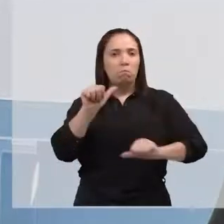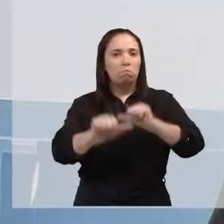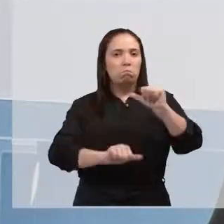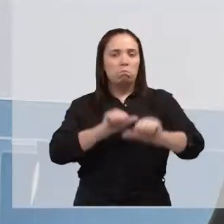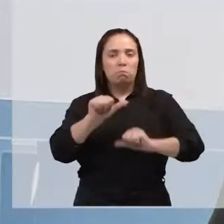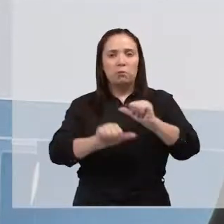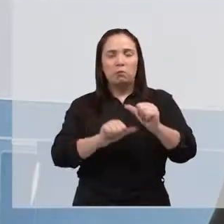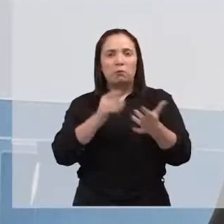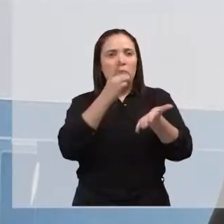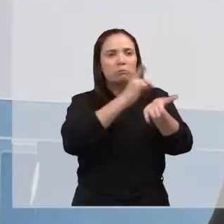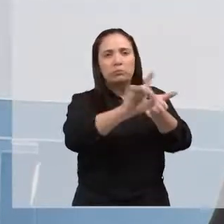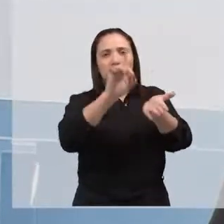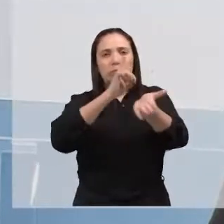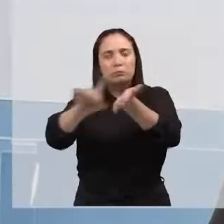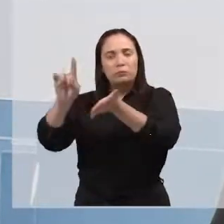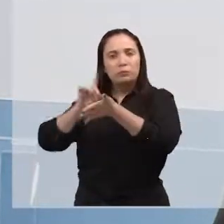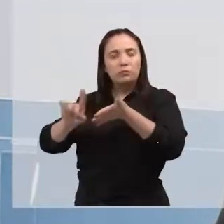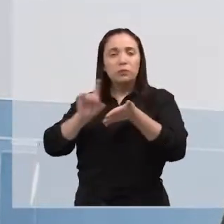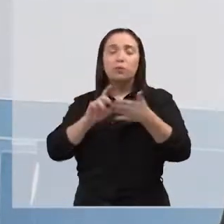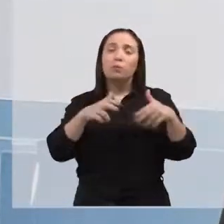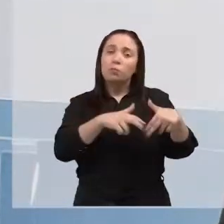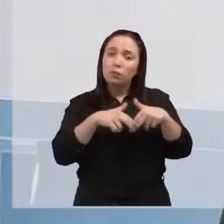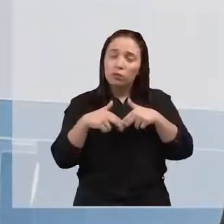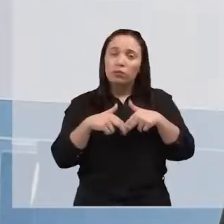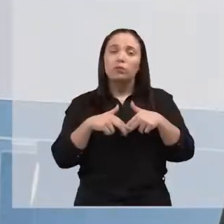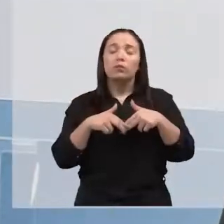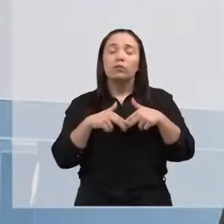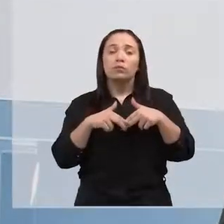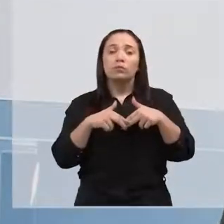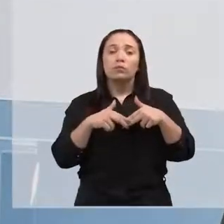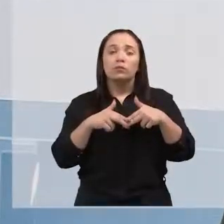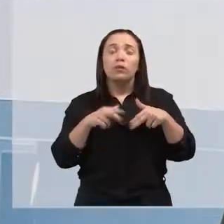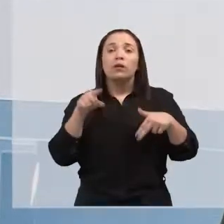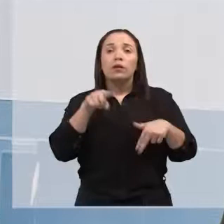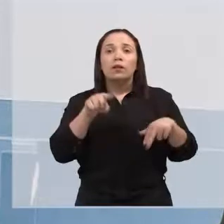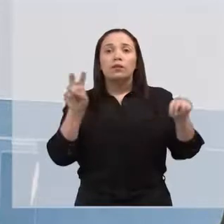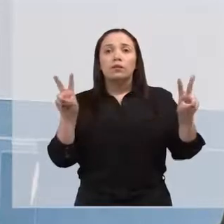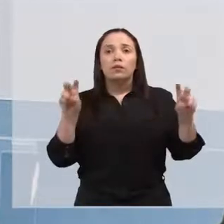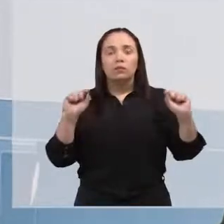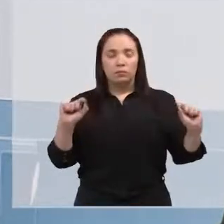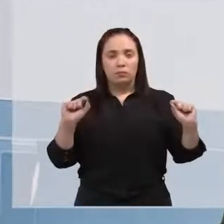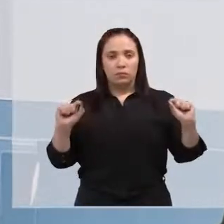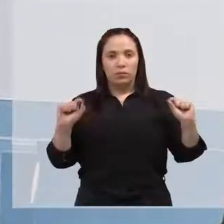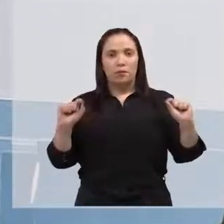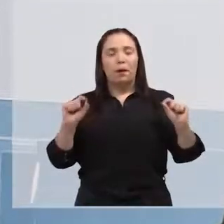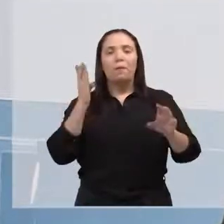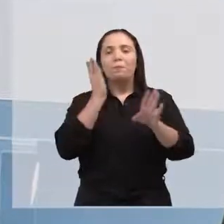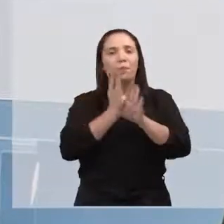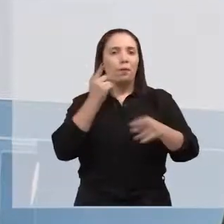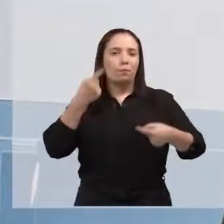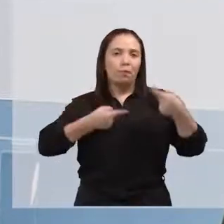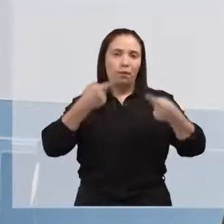E tudo isso como um pano de fundo, uma questão meramente